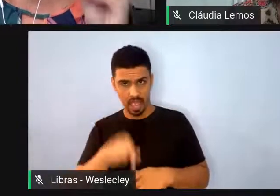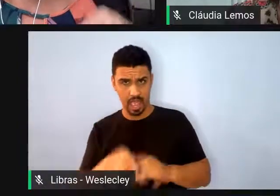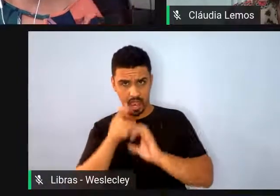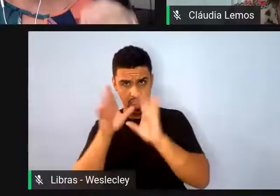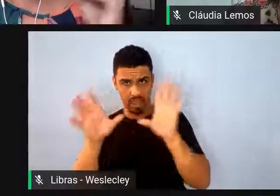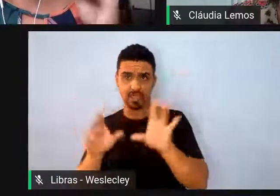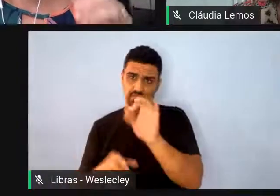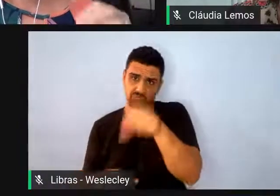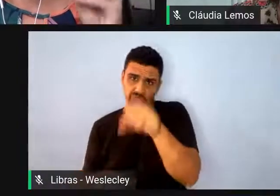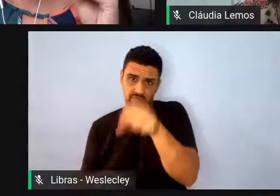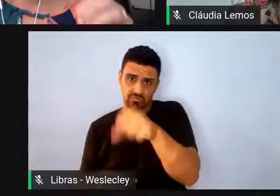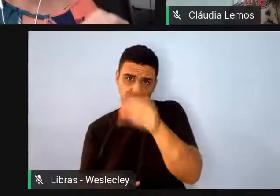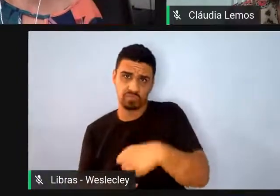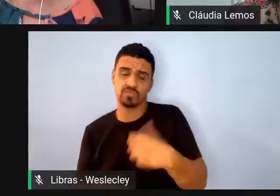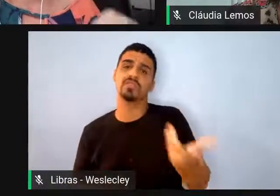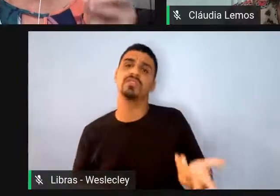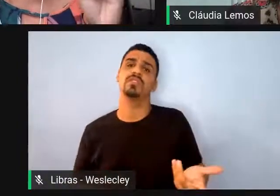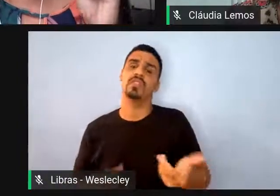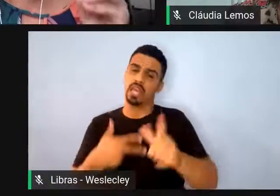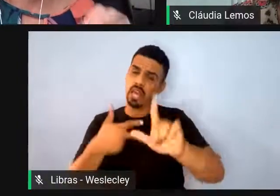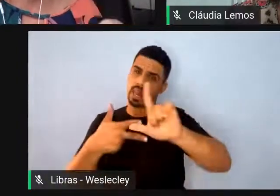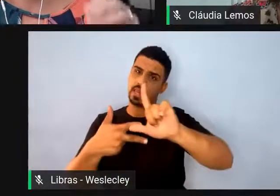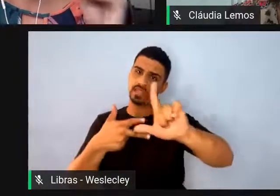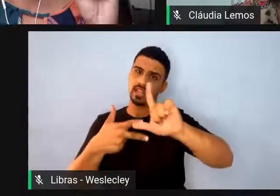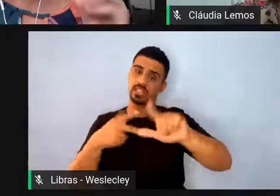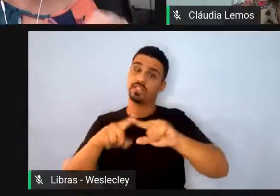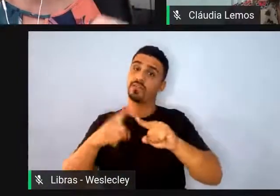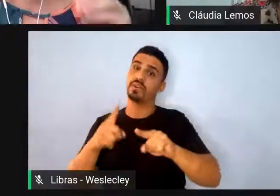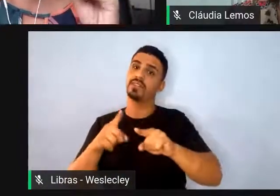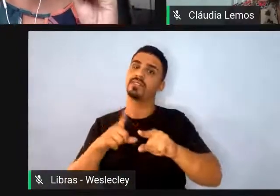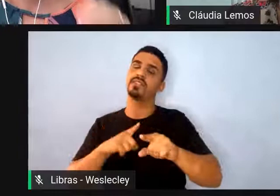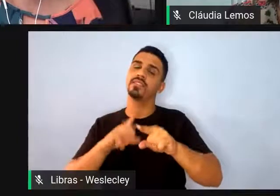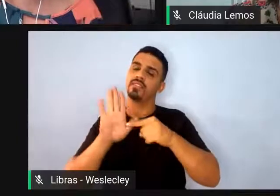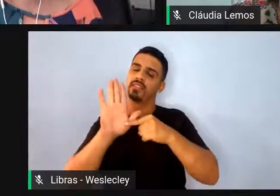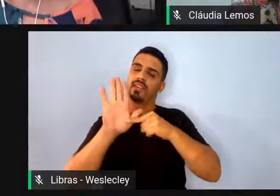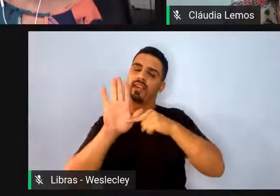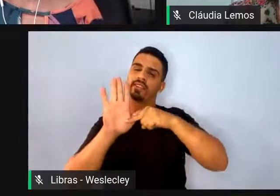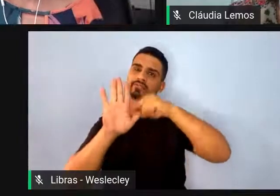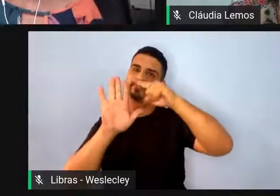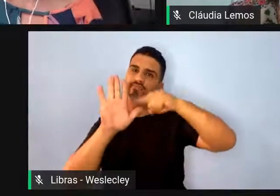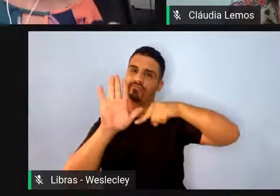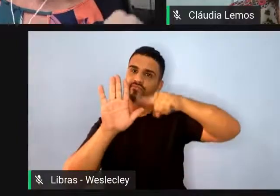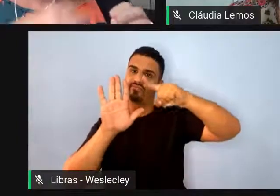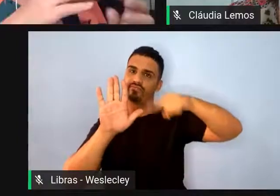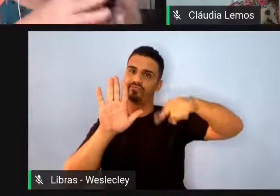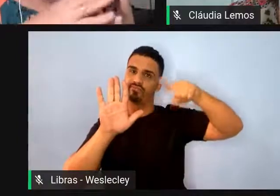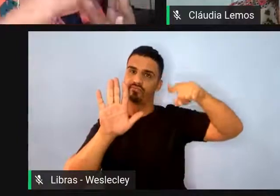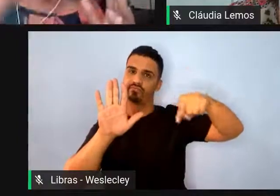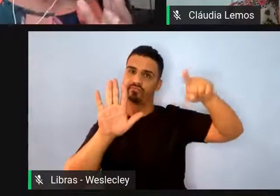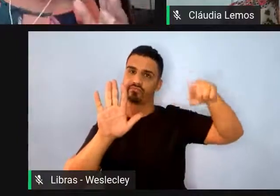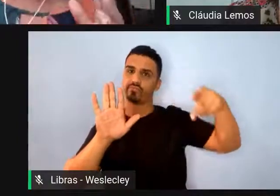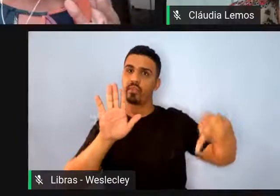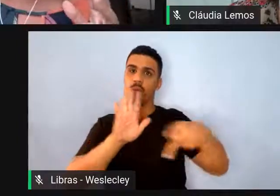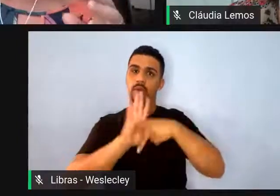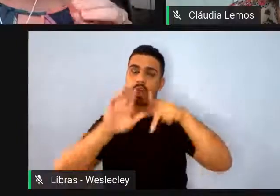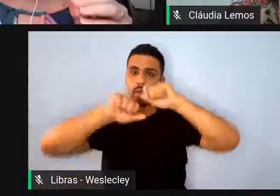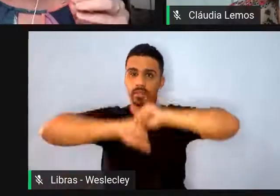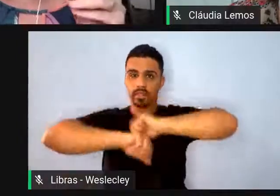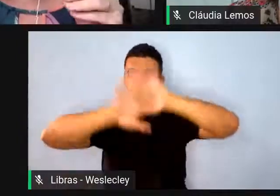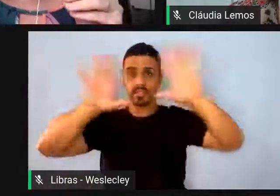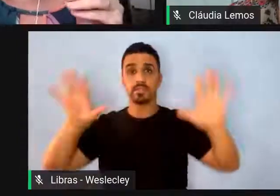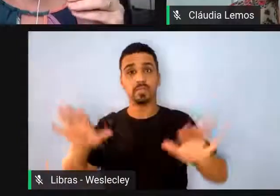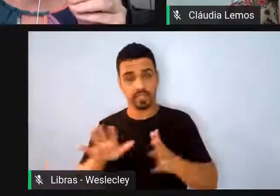É uma ferramenta de transparência legislativa, mas ela tem graus variados de transparência. E aí a gente chega até o máximo,